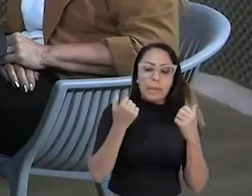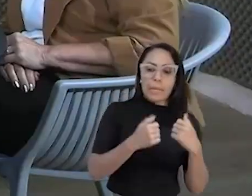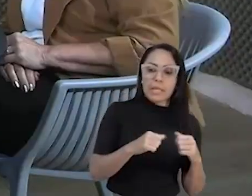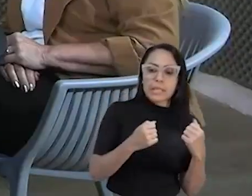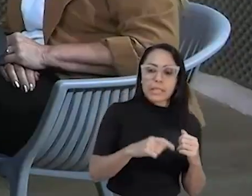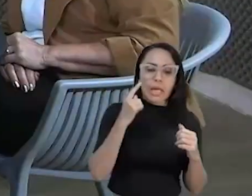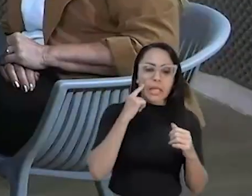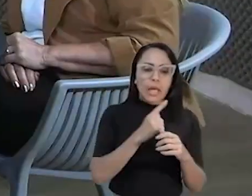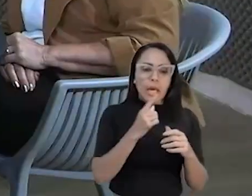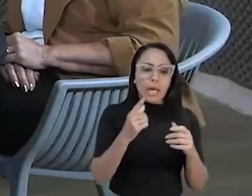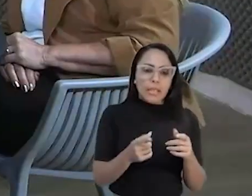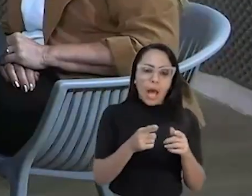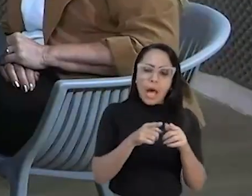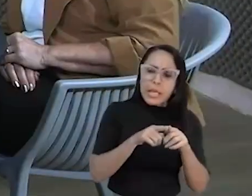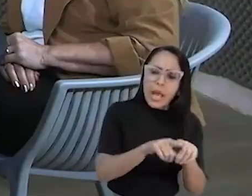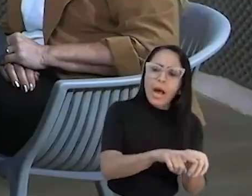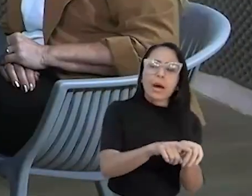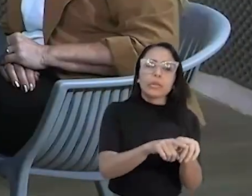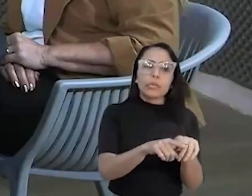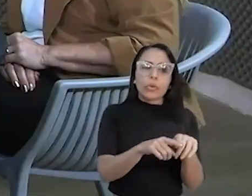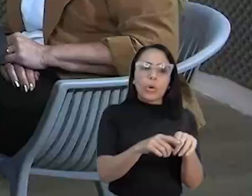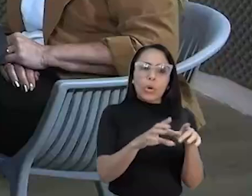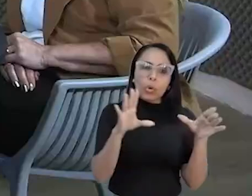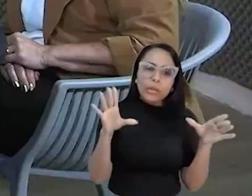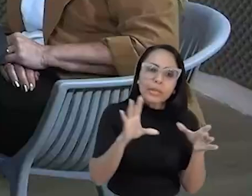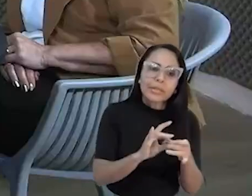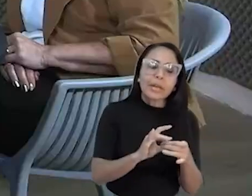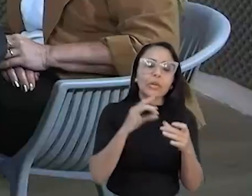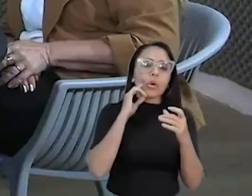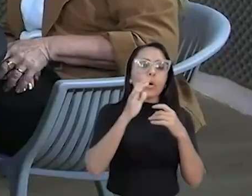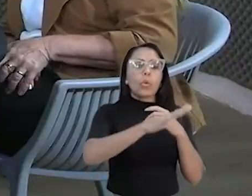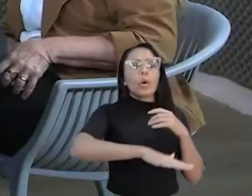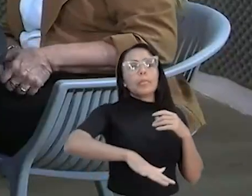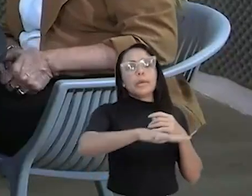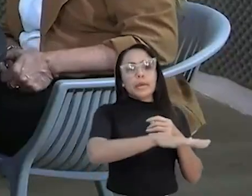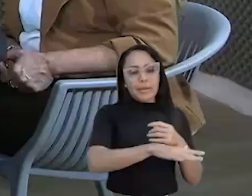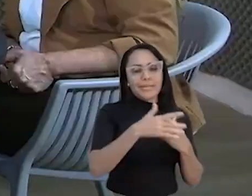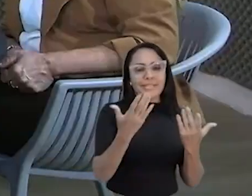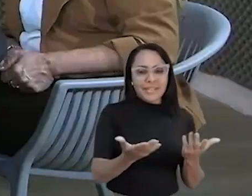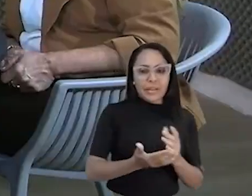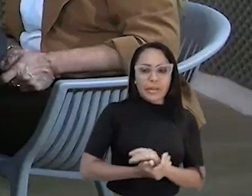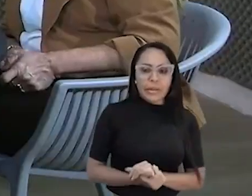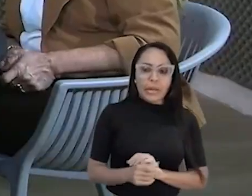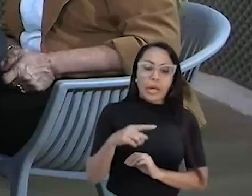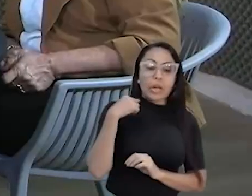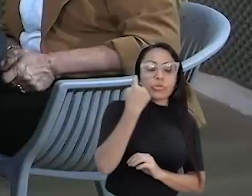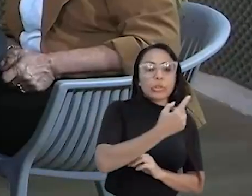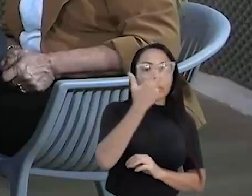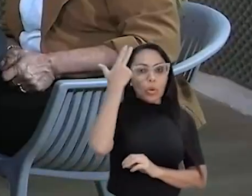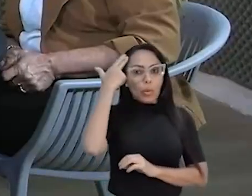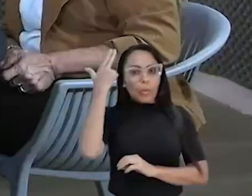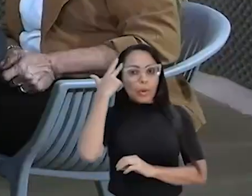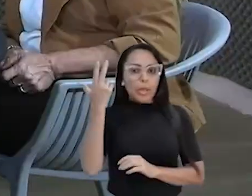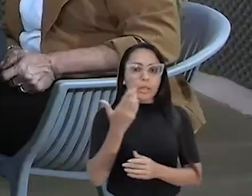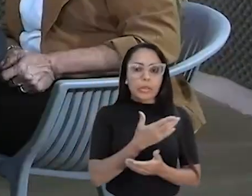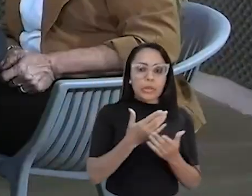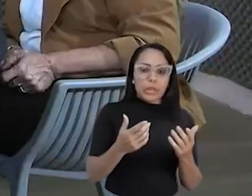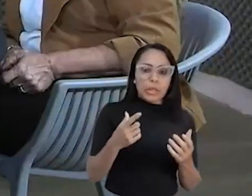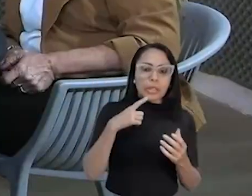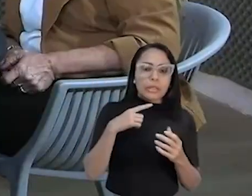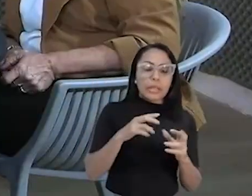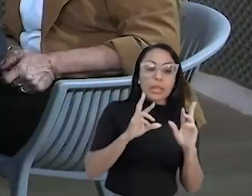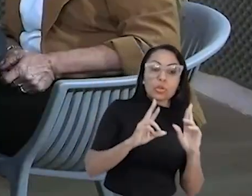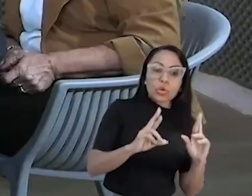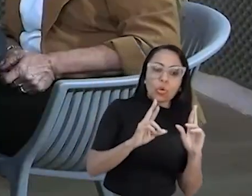dizer, alinhado, né? E conectado com o ambiente arquitetônico, né? A gente geralmente, nem sempre a gente tem a